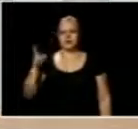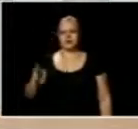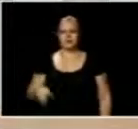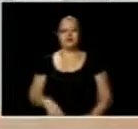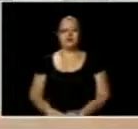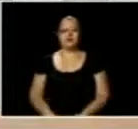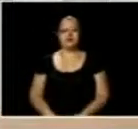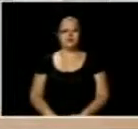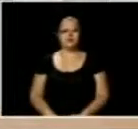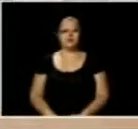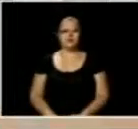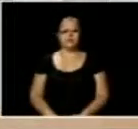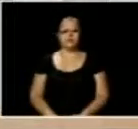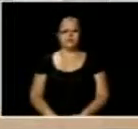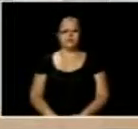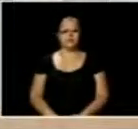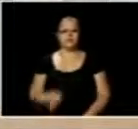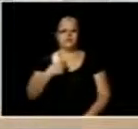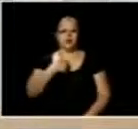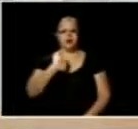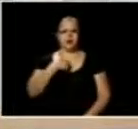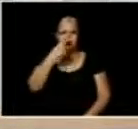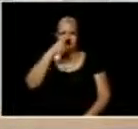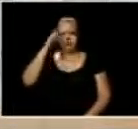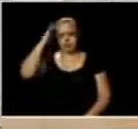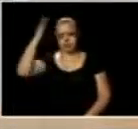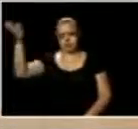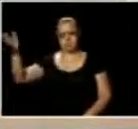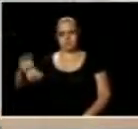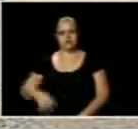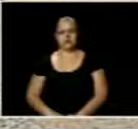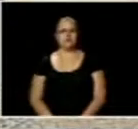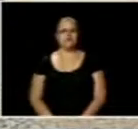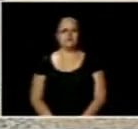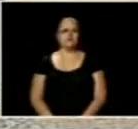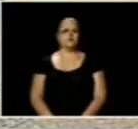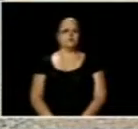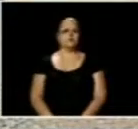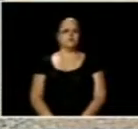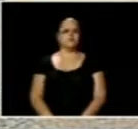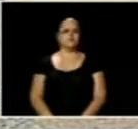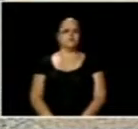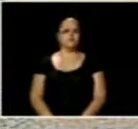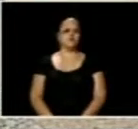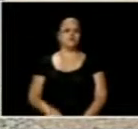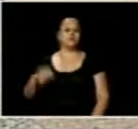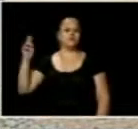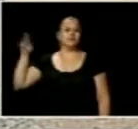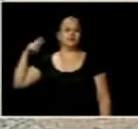presentes, são essas minhas considerações. Após o vereador Salvador Soares, vereadora Poliana.